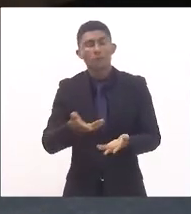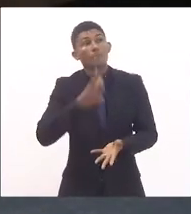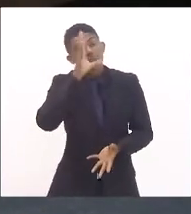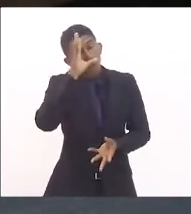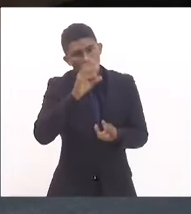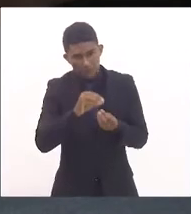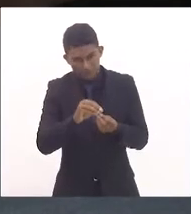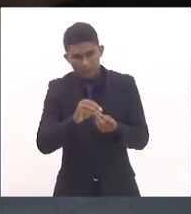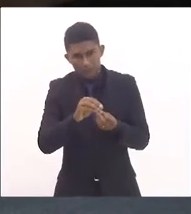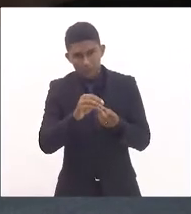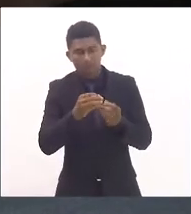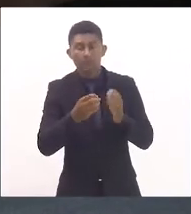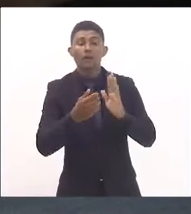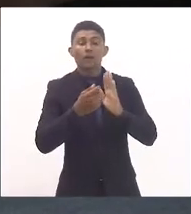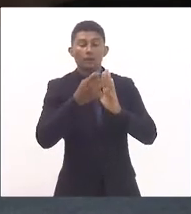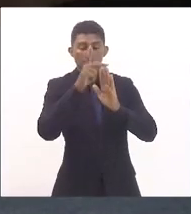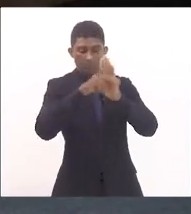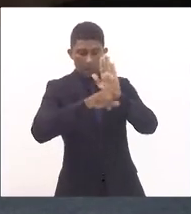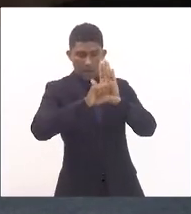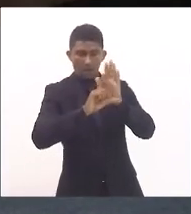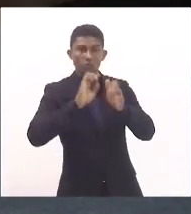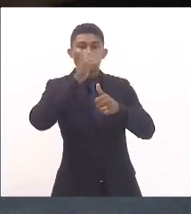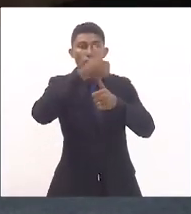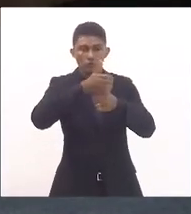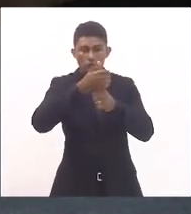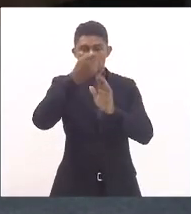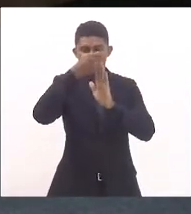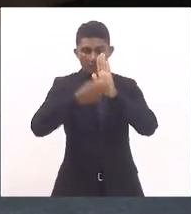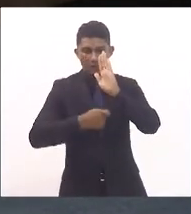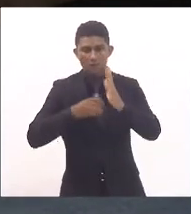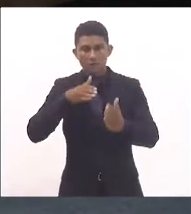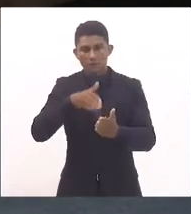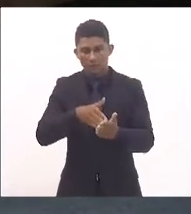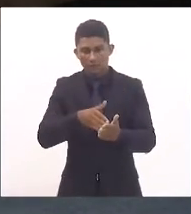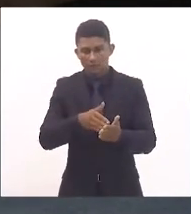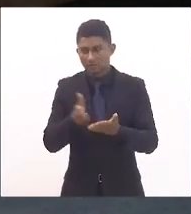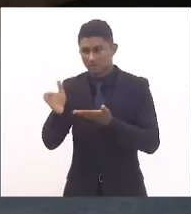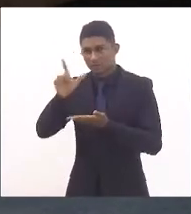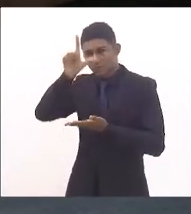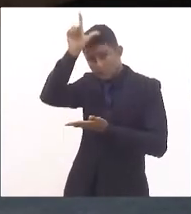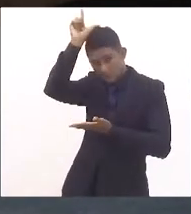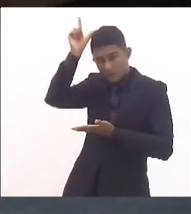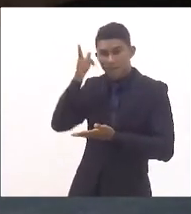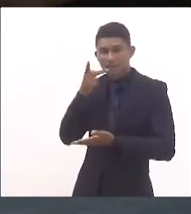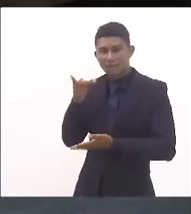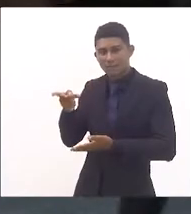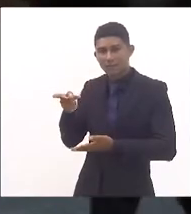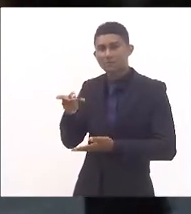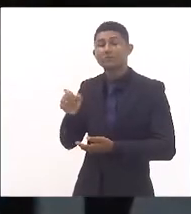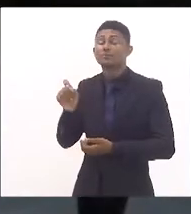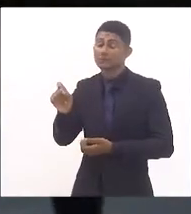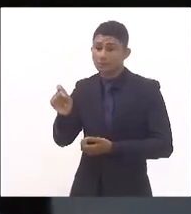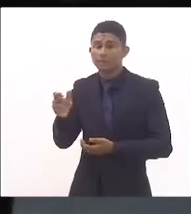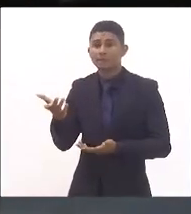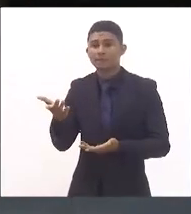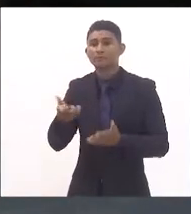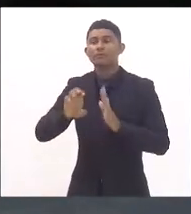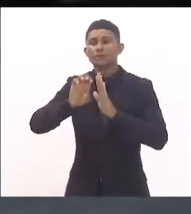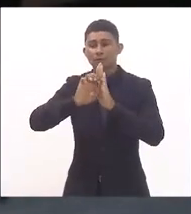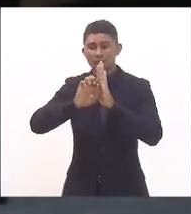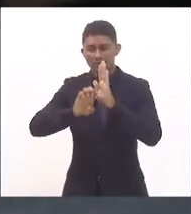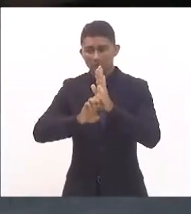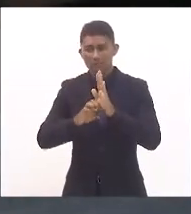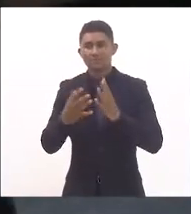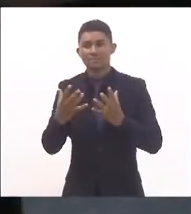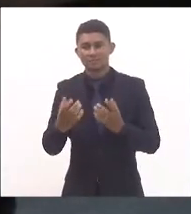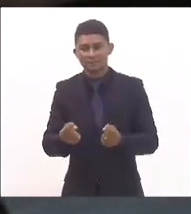substitutivo, pedindo forma final de redação. Como deputado Luiz Paulo, substitutivo às emendas, acolhendo as emendas, o texto